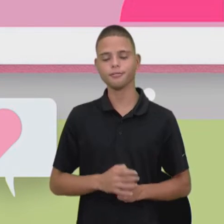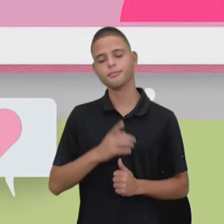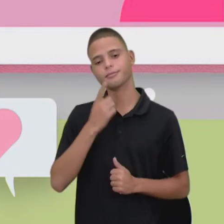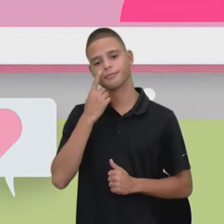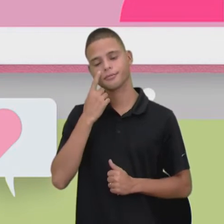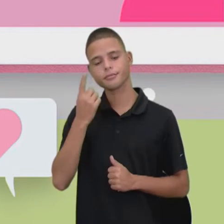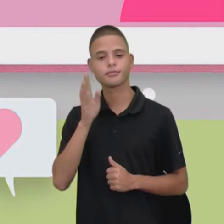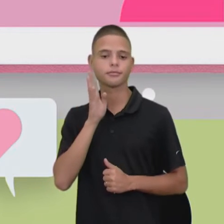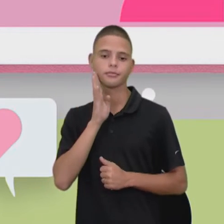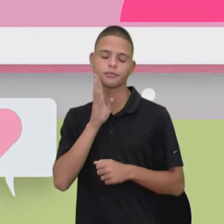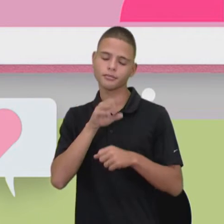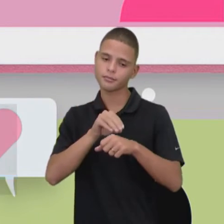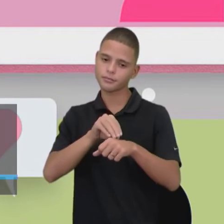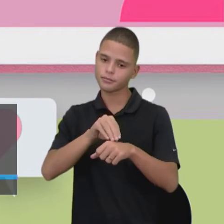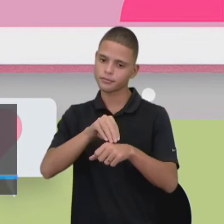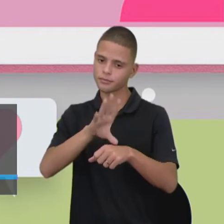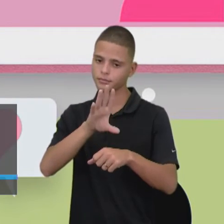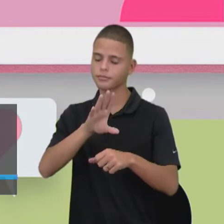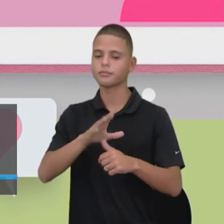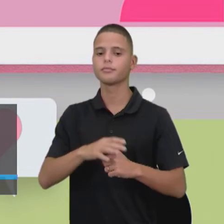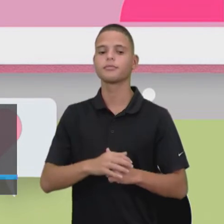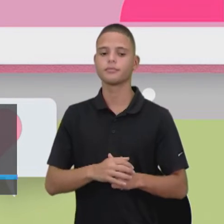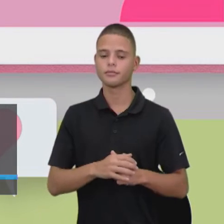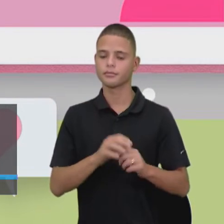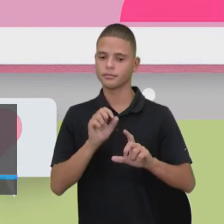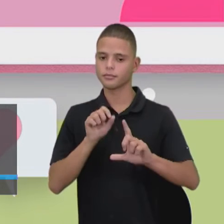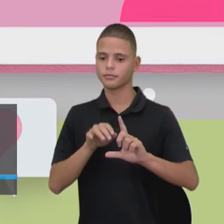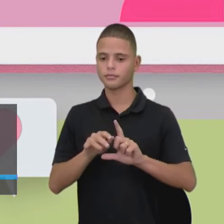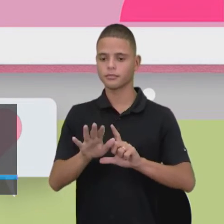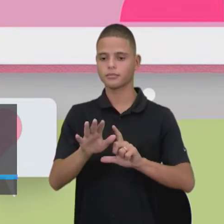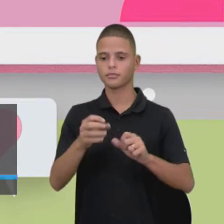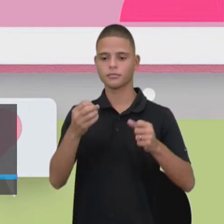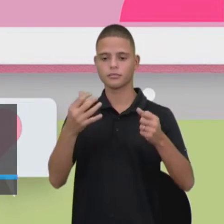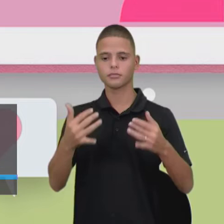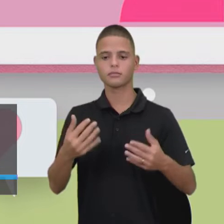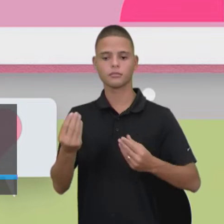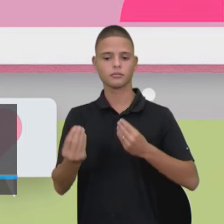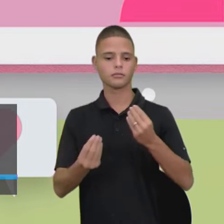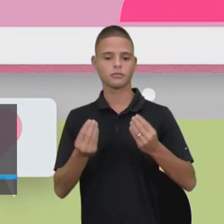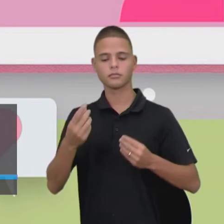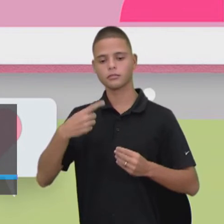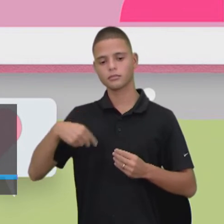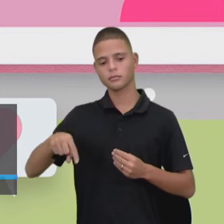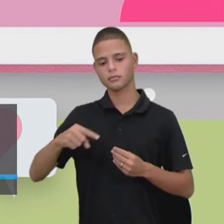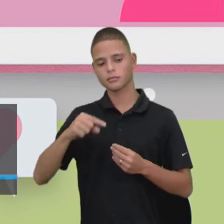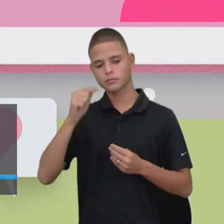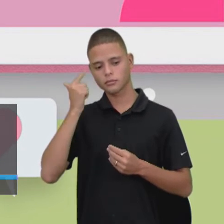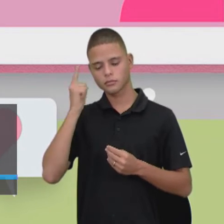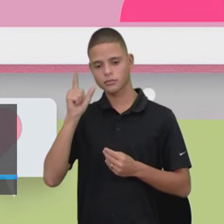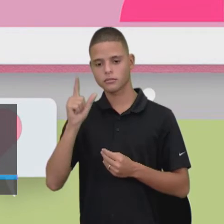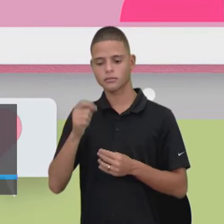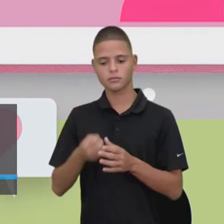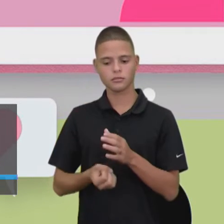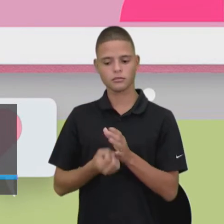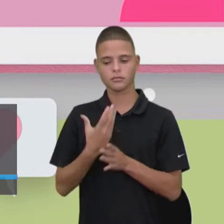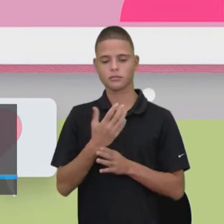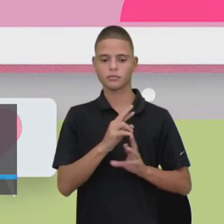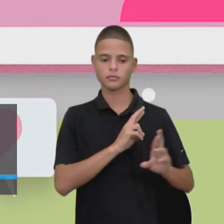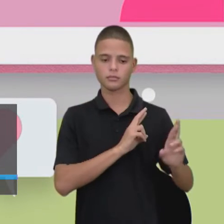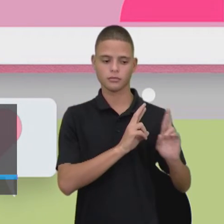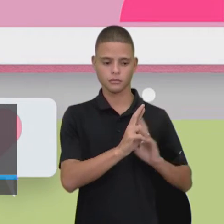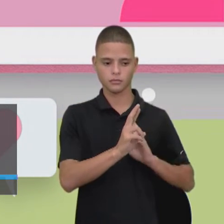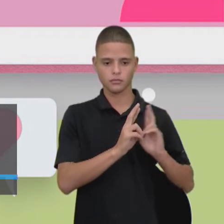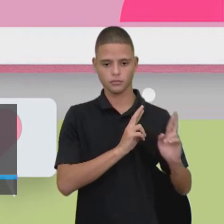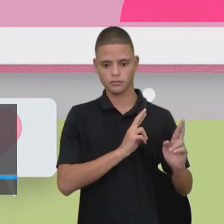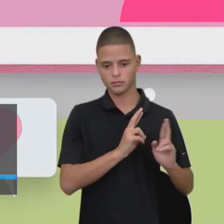olha só aí a dica, né, de uma influenciadora falando realmente como que a gente pode construir uma relação de